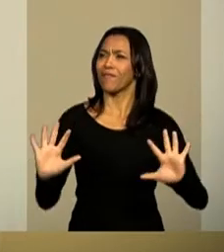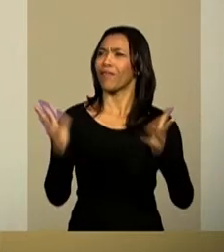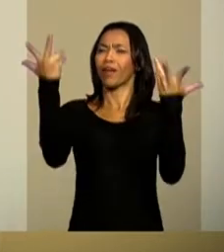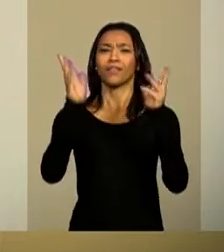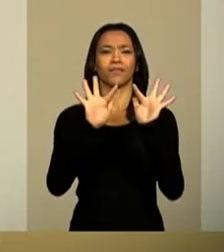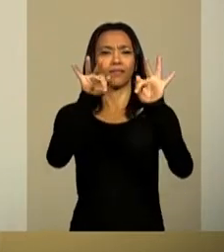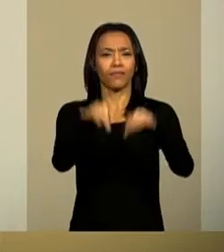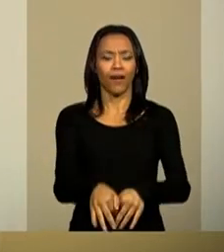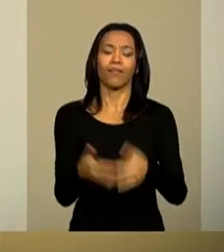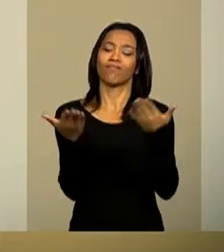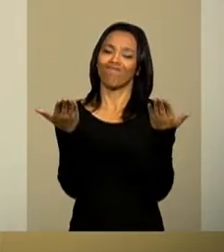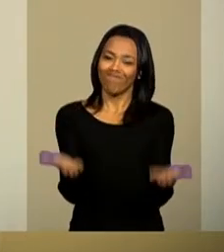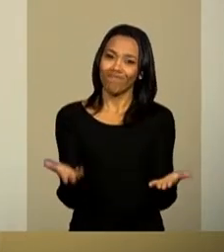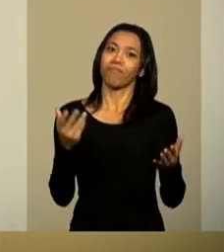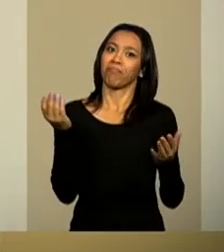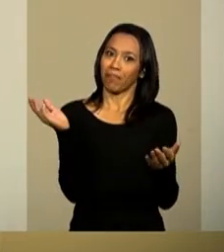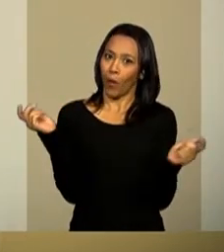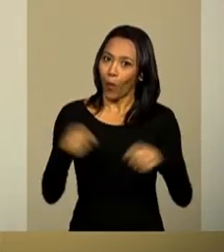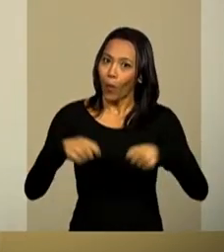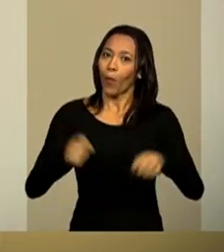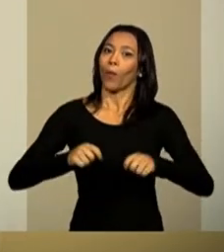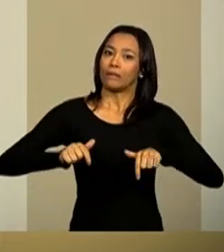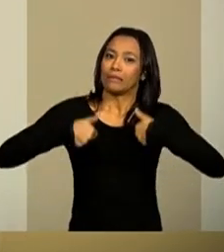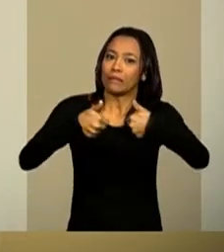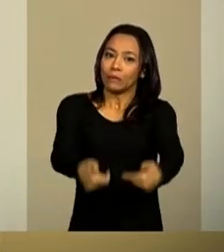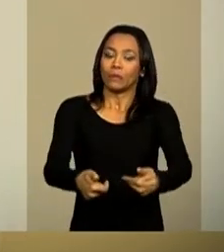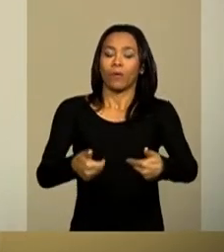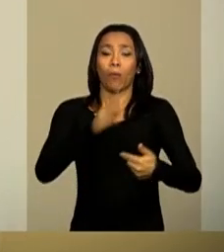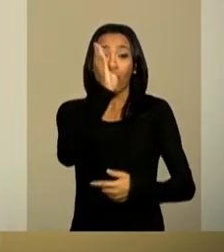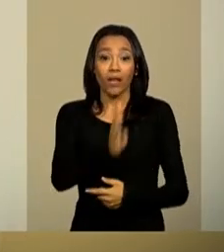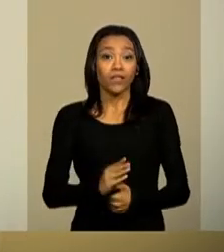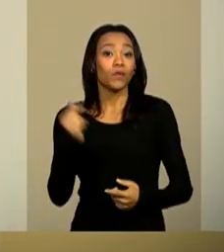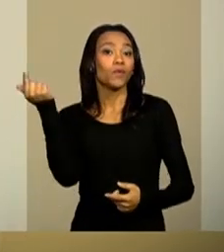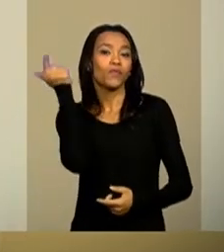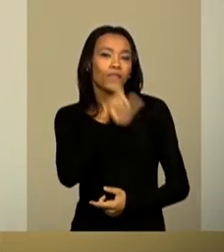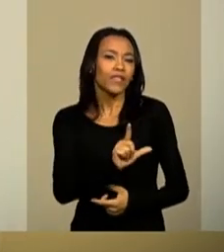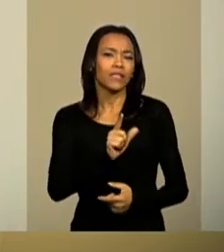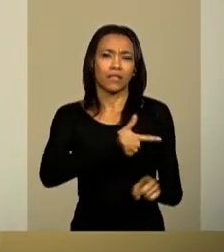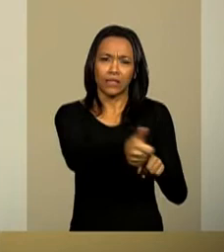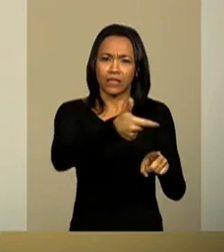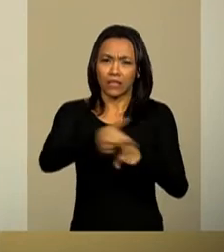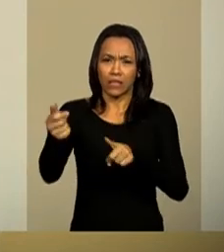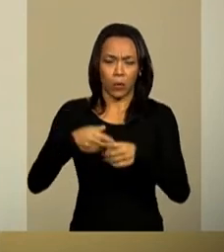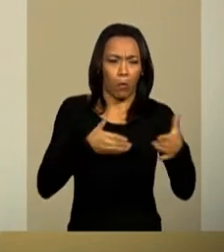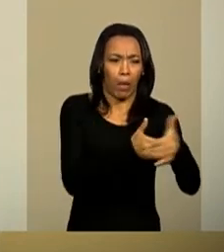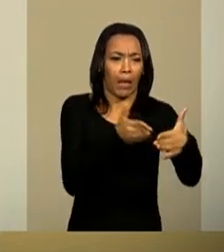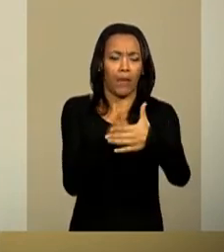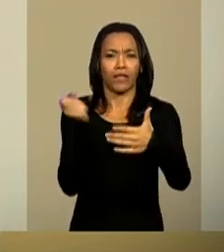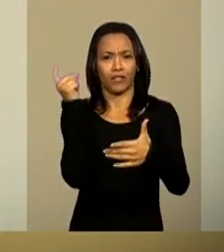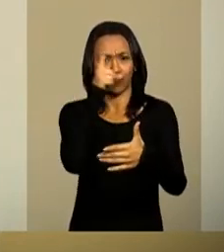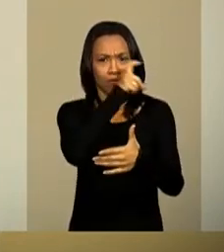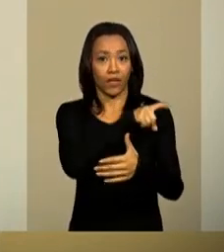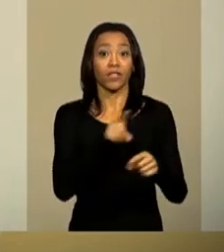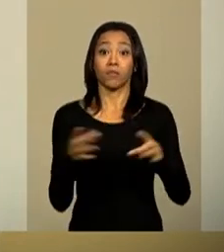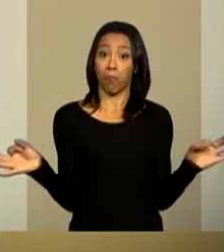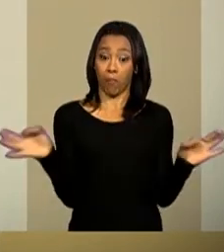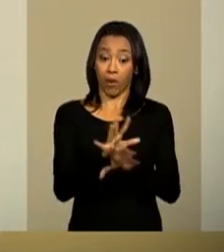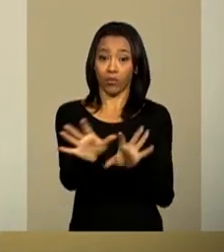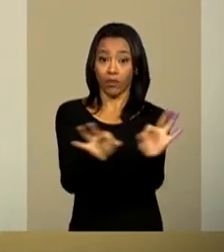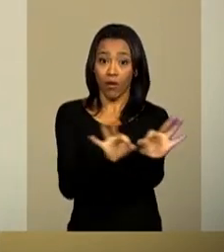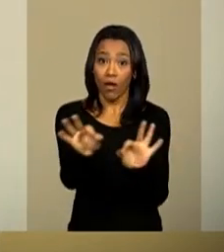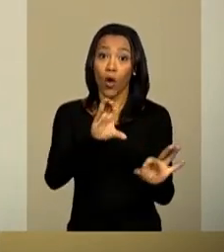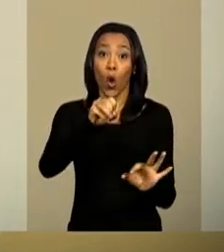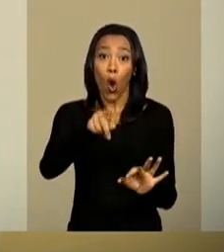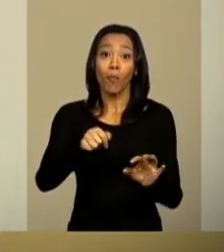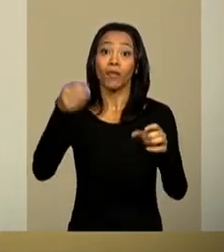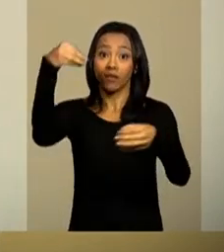final valem o esforço. O Brasil venceu os principais obstáculos e está preparado para a Copa dentro